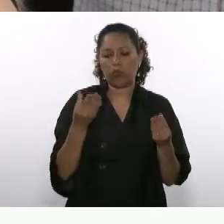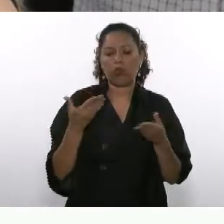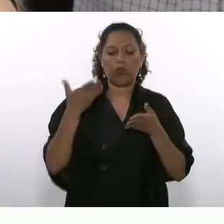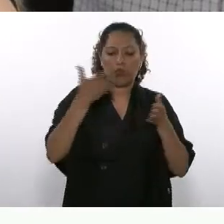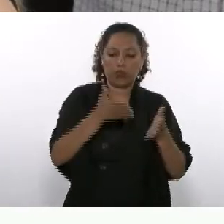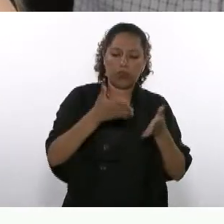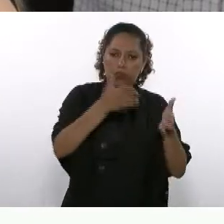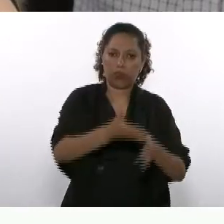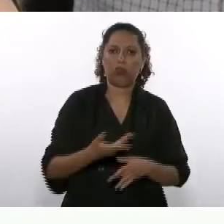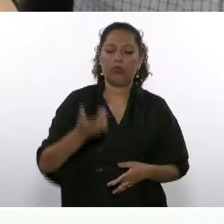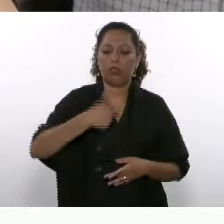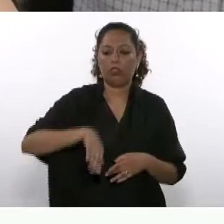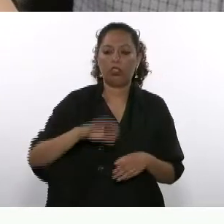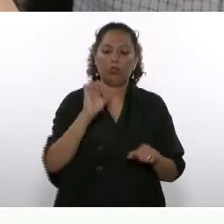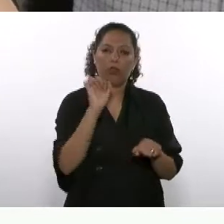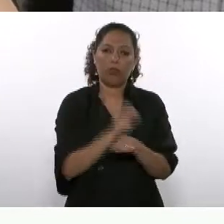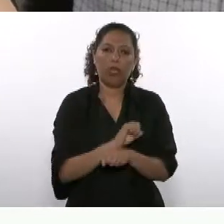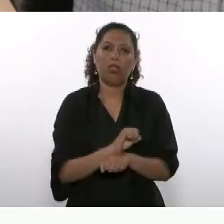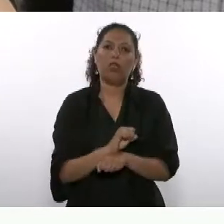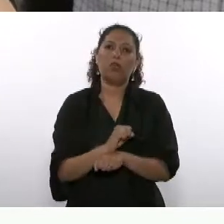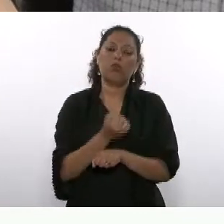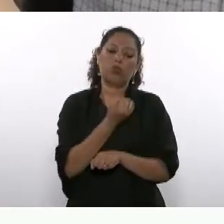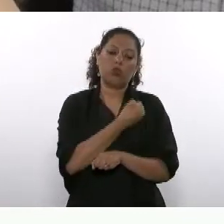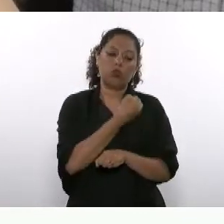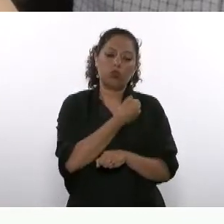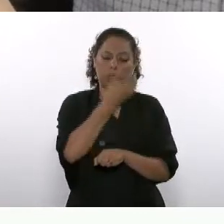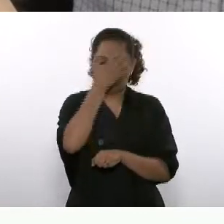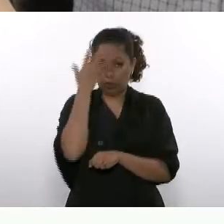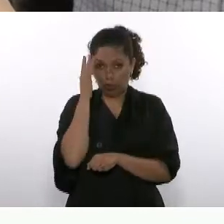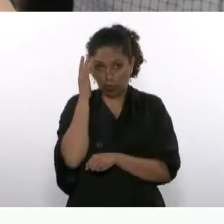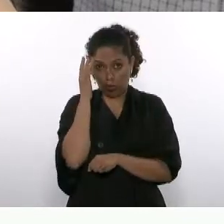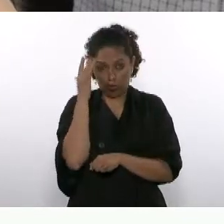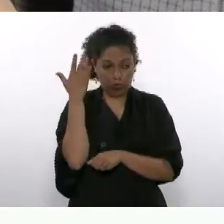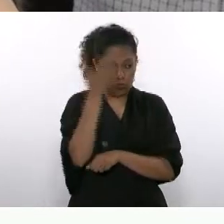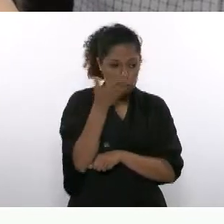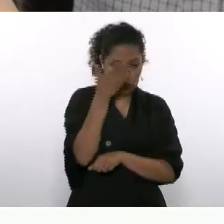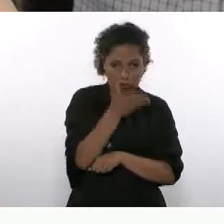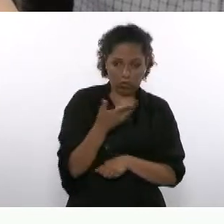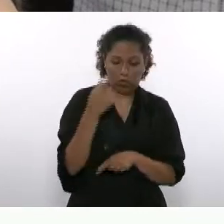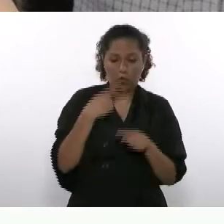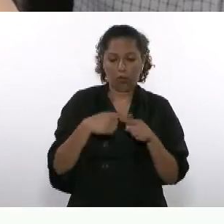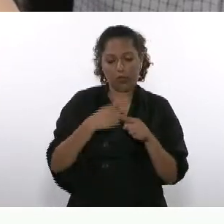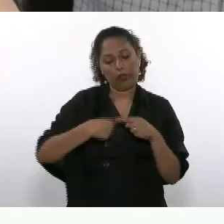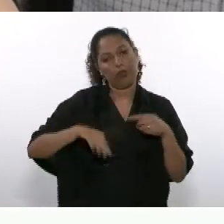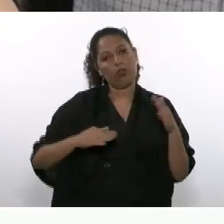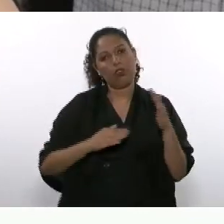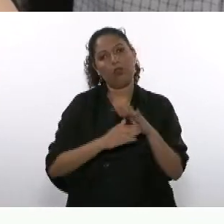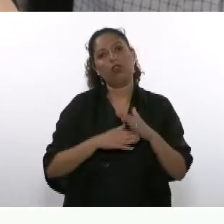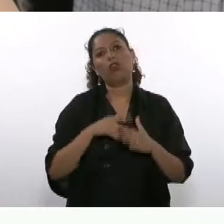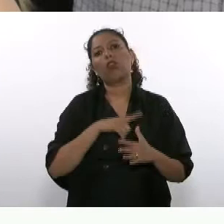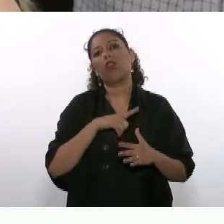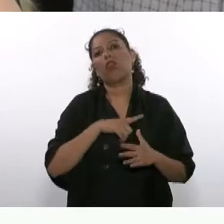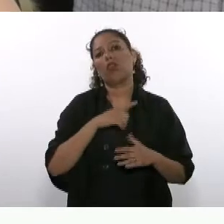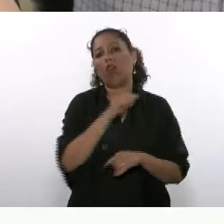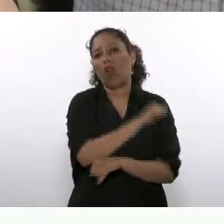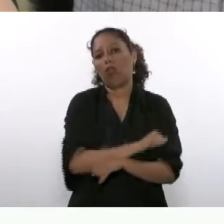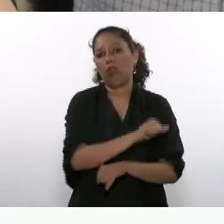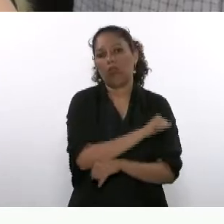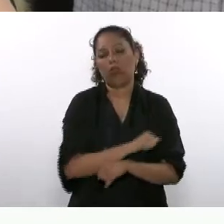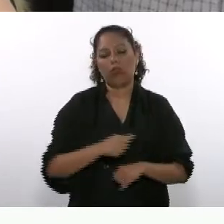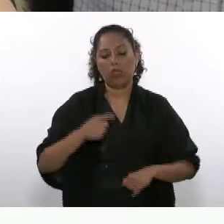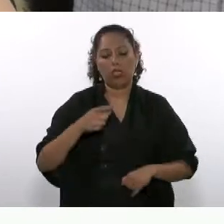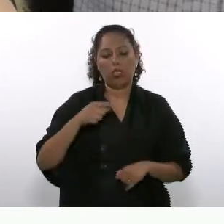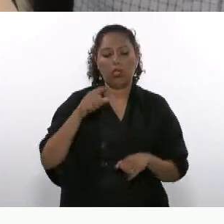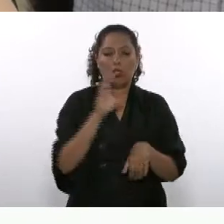A gente, inclusive, teve que parar o número de inscritos, porque a gente tem um limite para que as salas de aula sejam eficientes. Esses